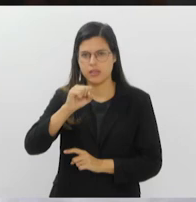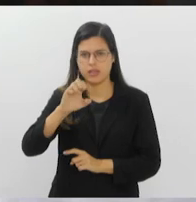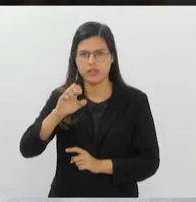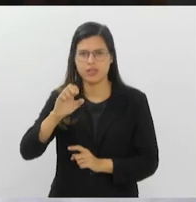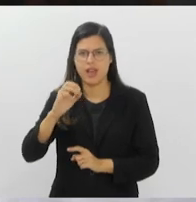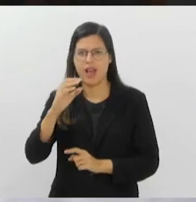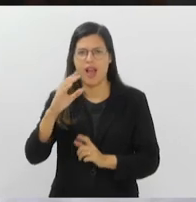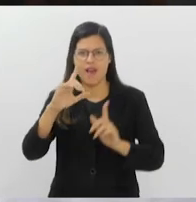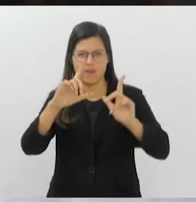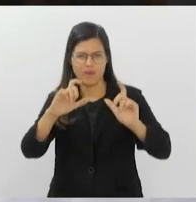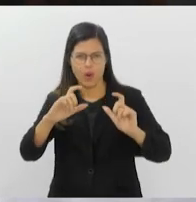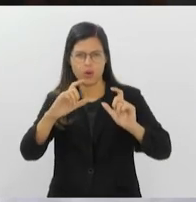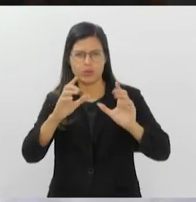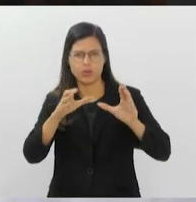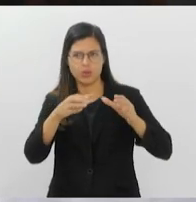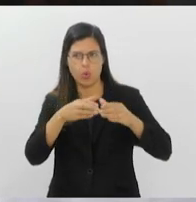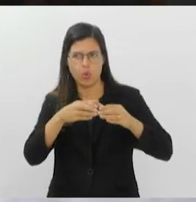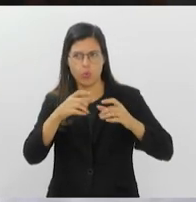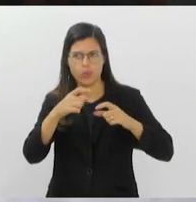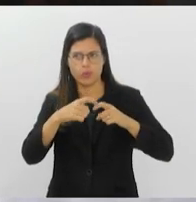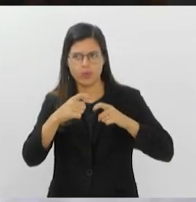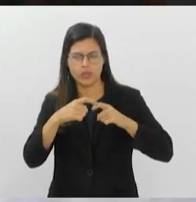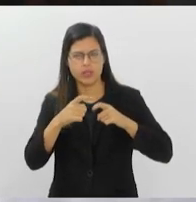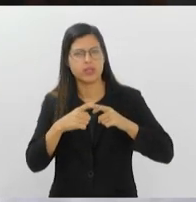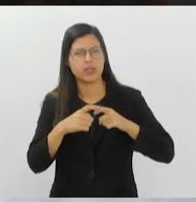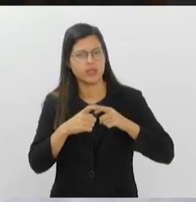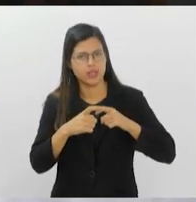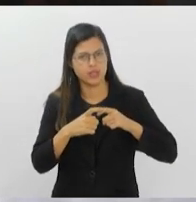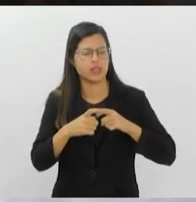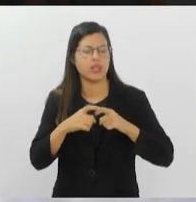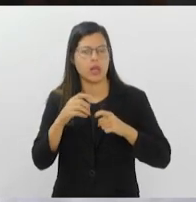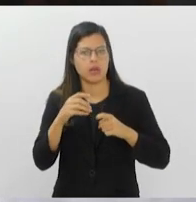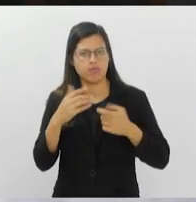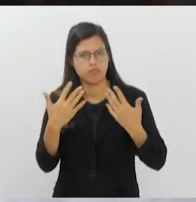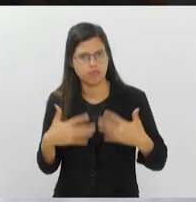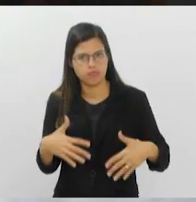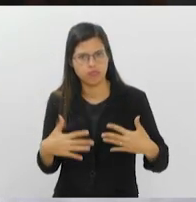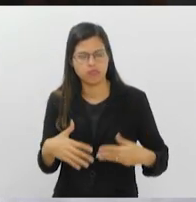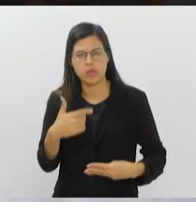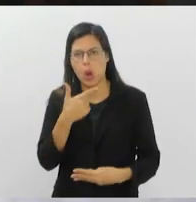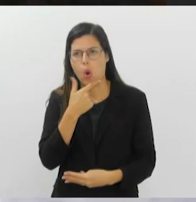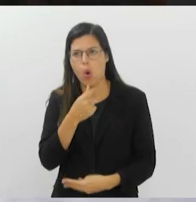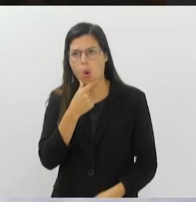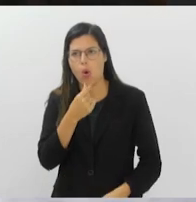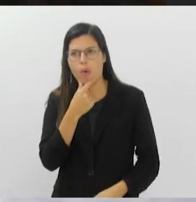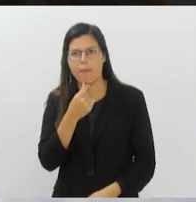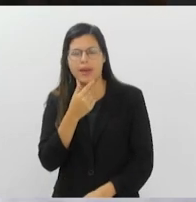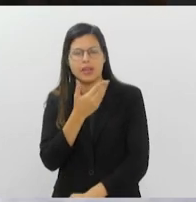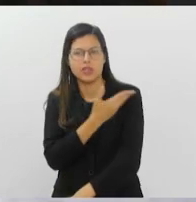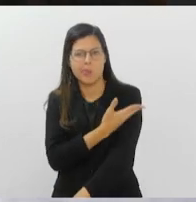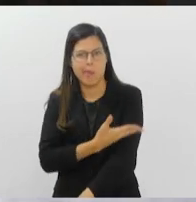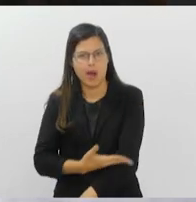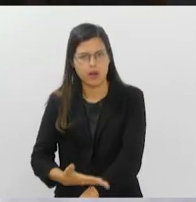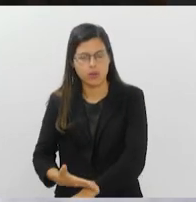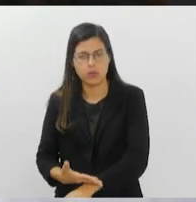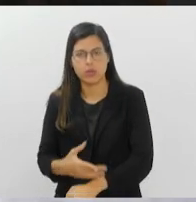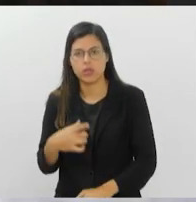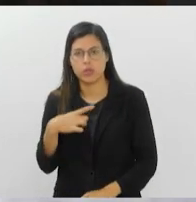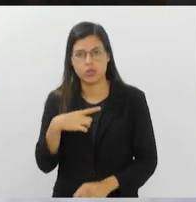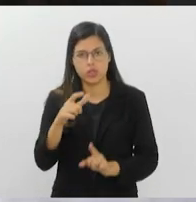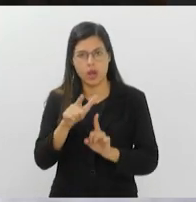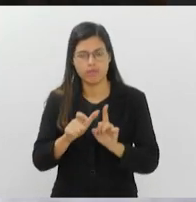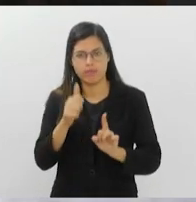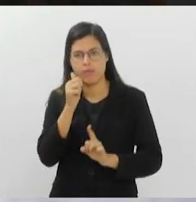Nise é uma foto impressionante, né, uma foto de homens brancos, e tinha Nise lá rompendo com